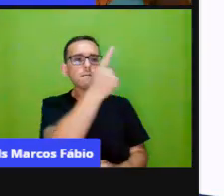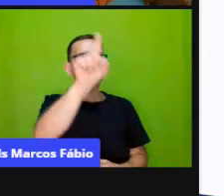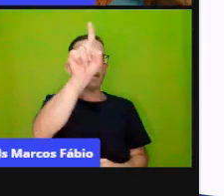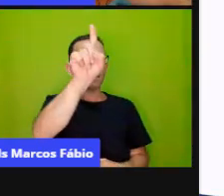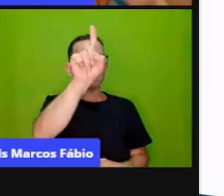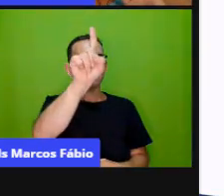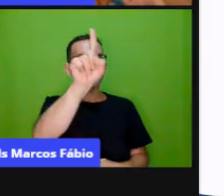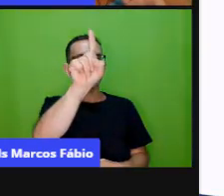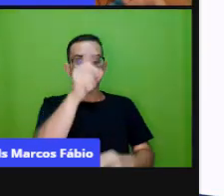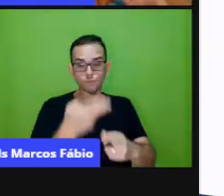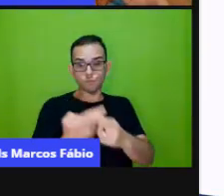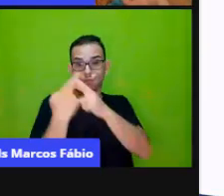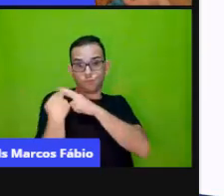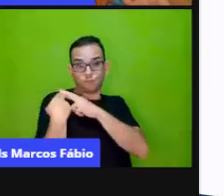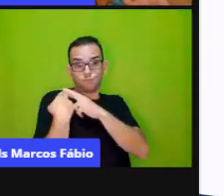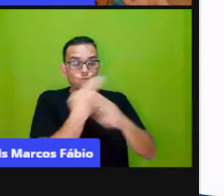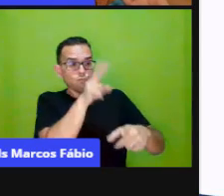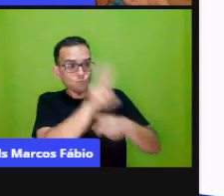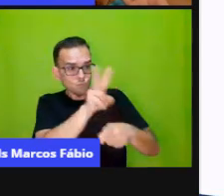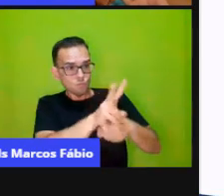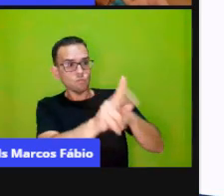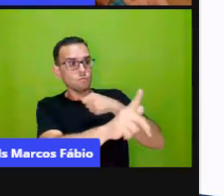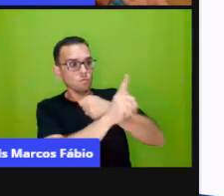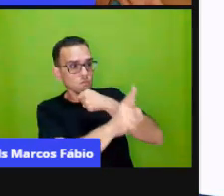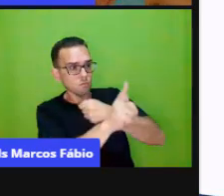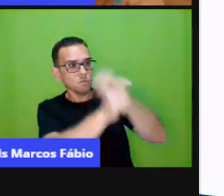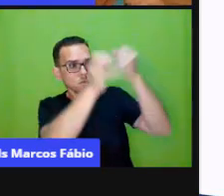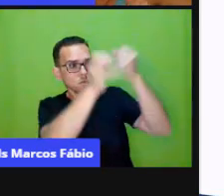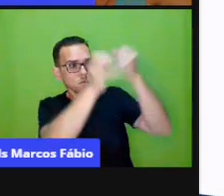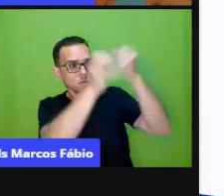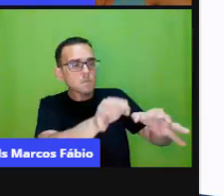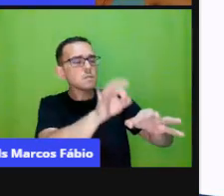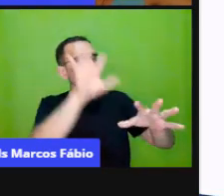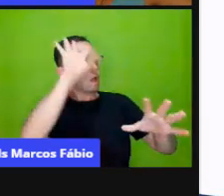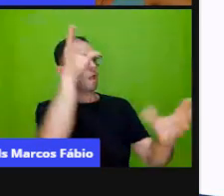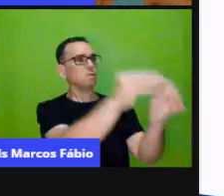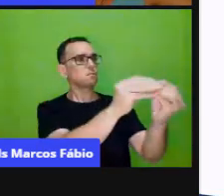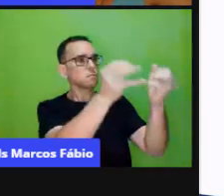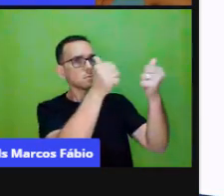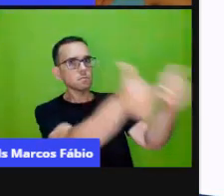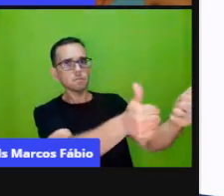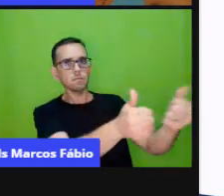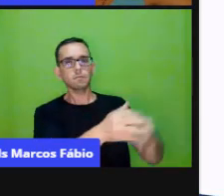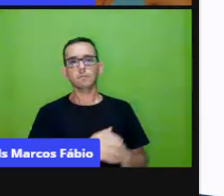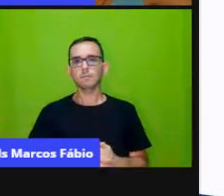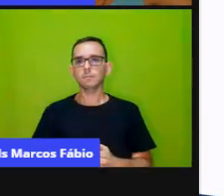tutor está tomando providências, a questão moral está resolvida. Próximo, por favor.